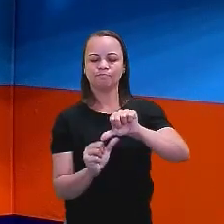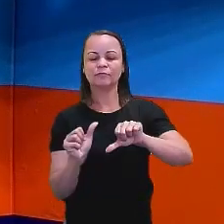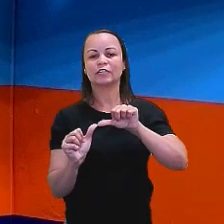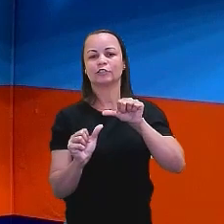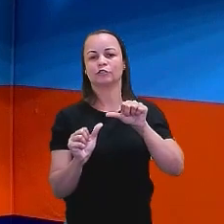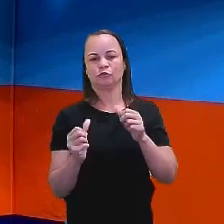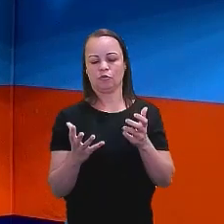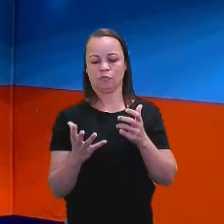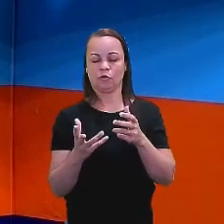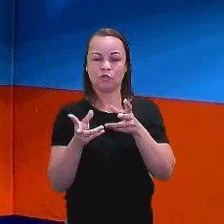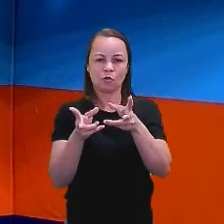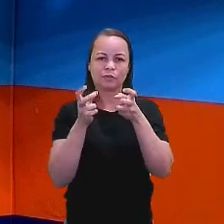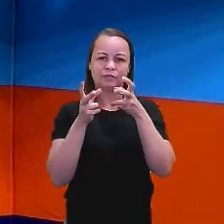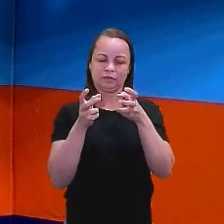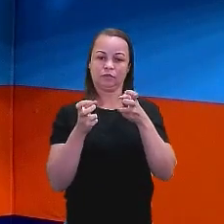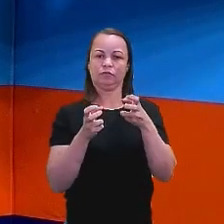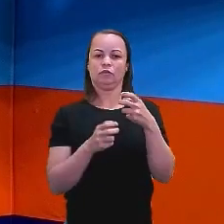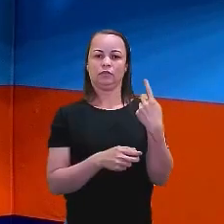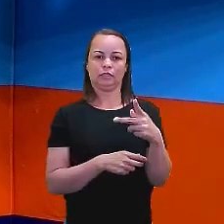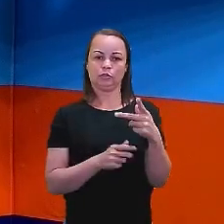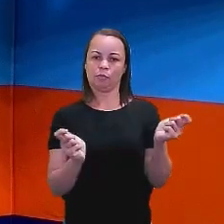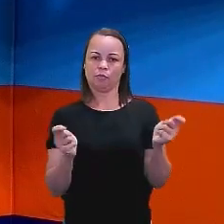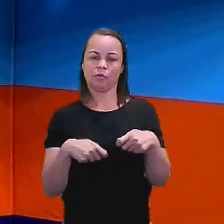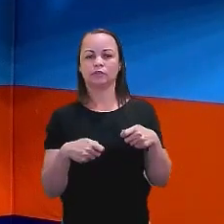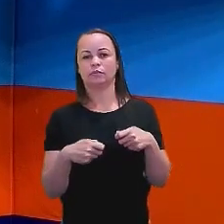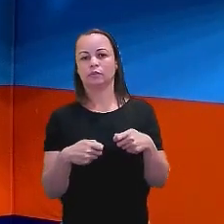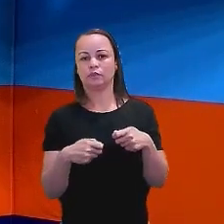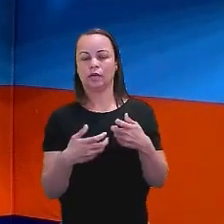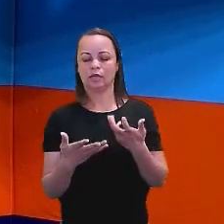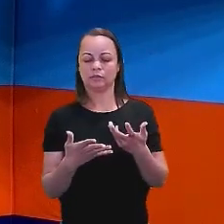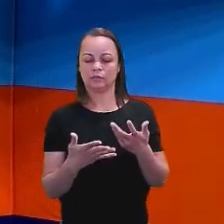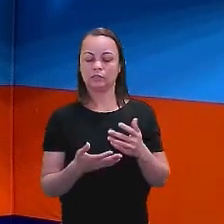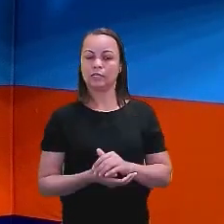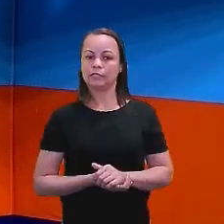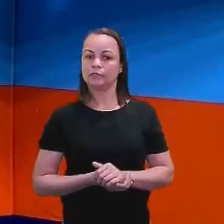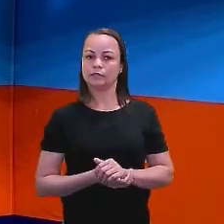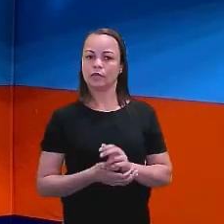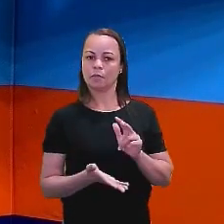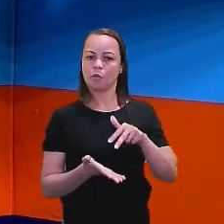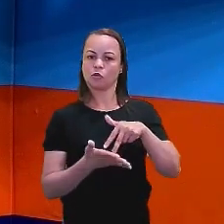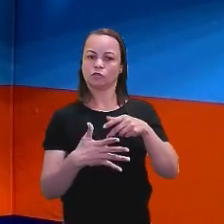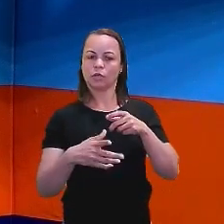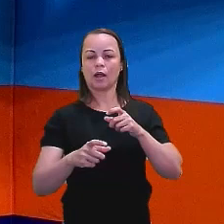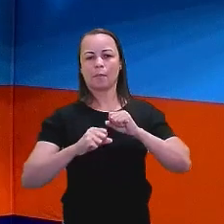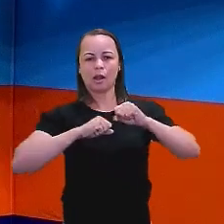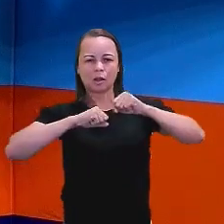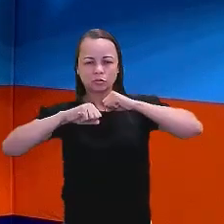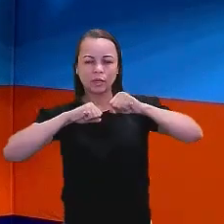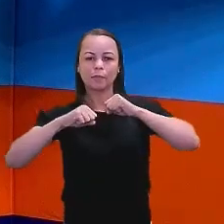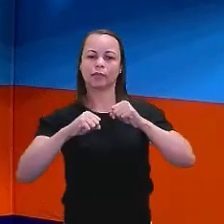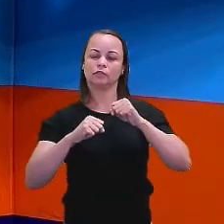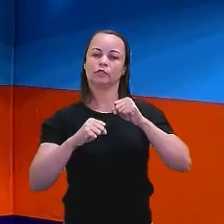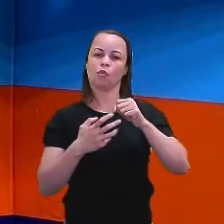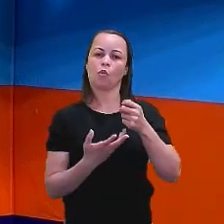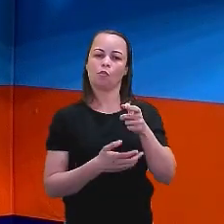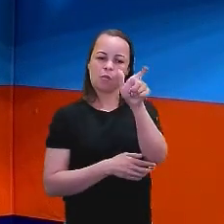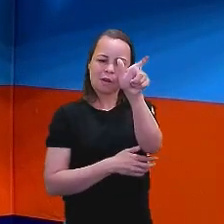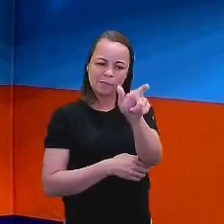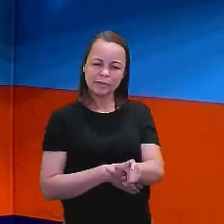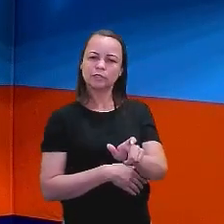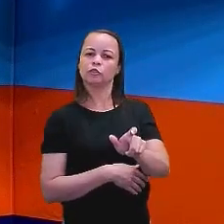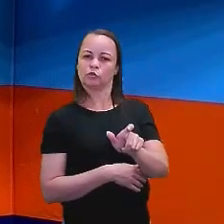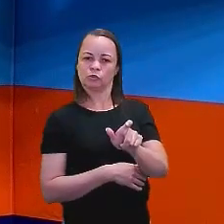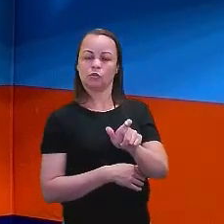foi observado a possibilidade de se trazer para os debates como um herói nacional, porque ele